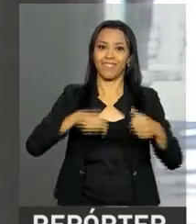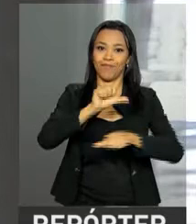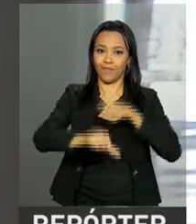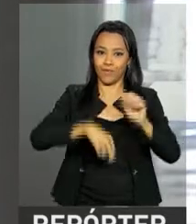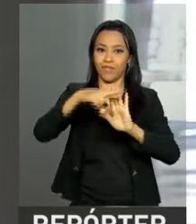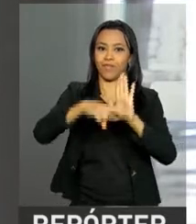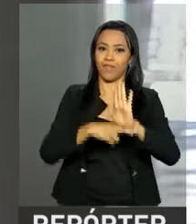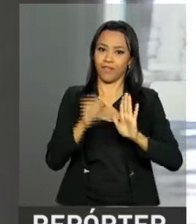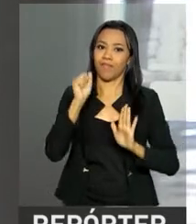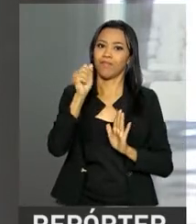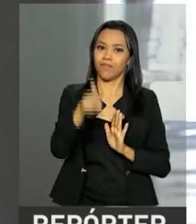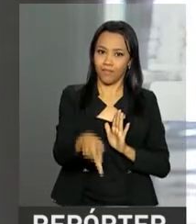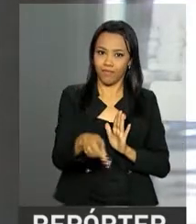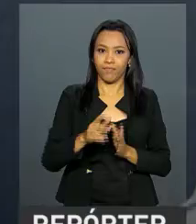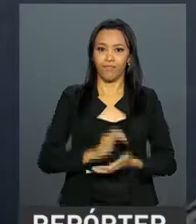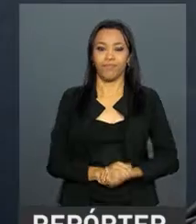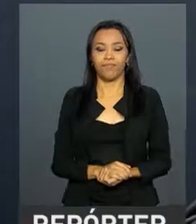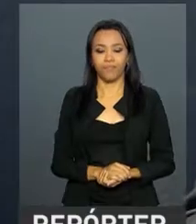da Previdência.